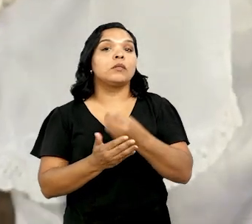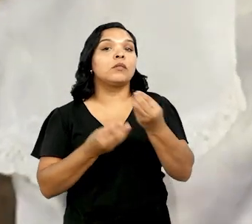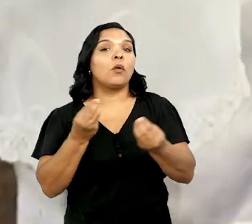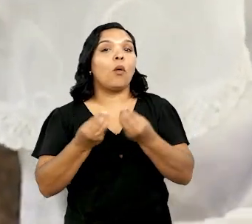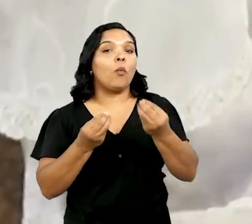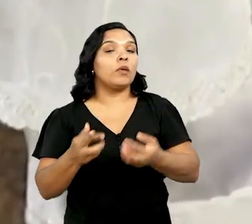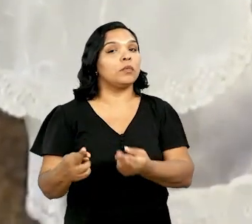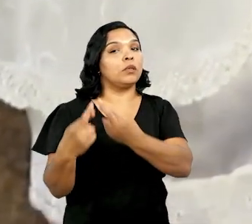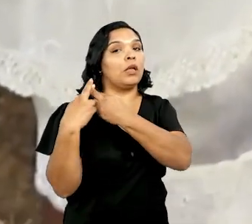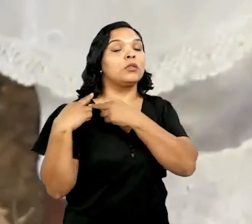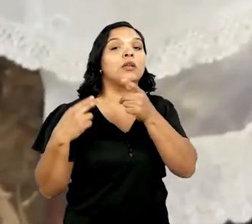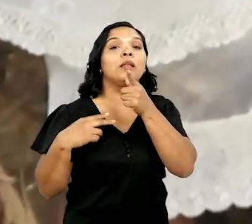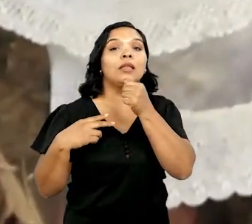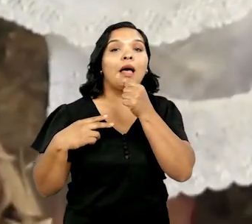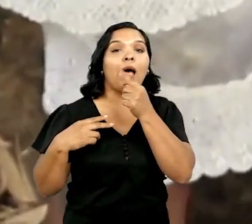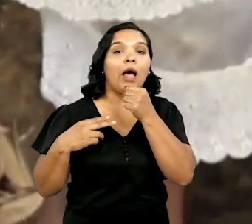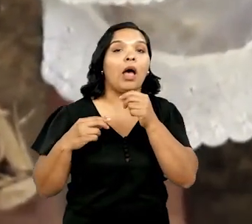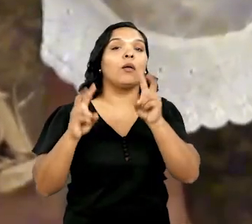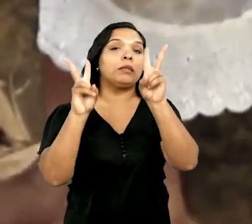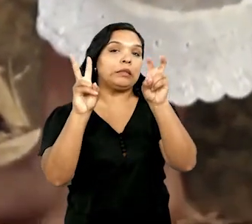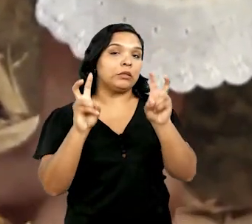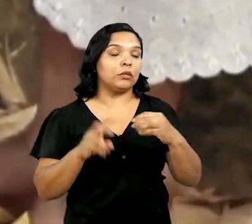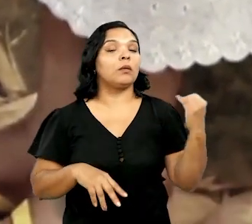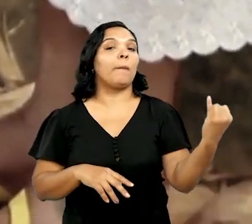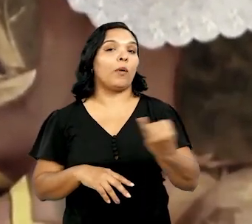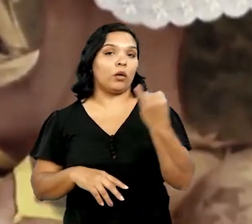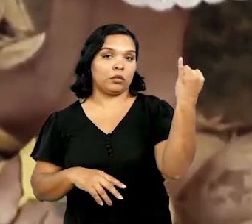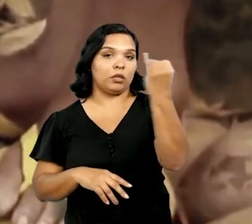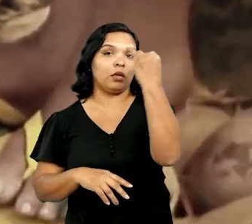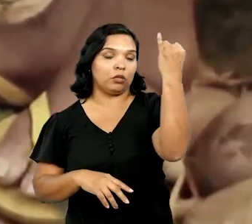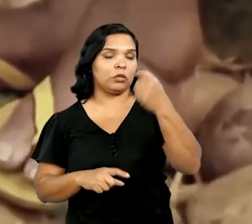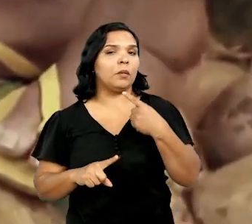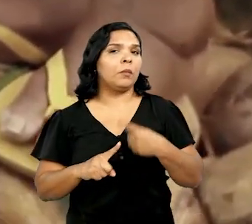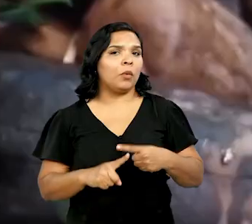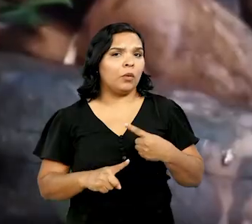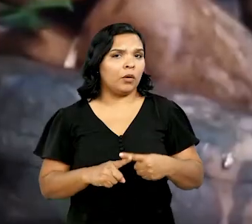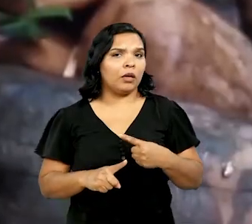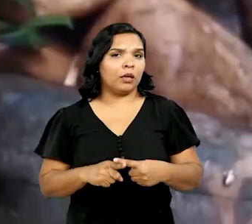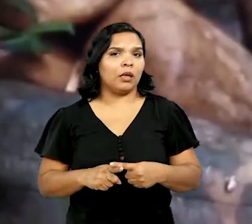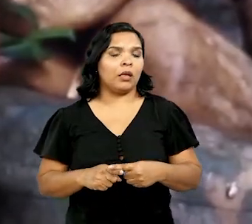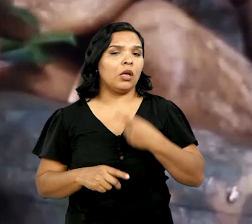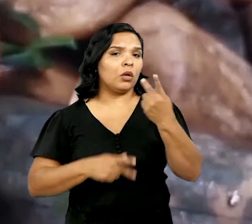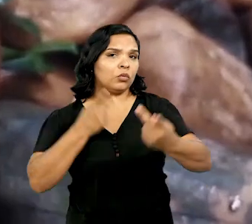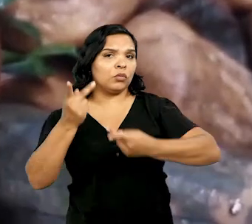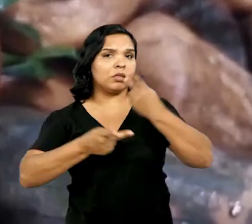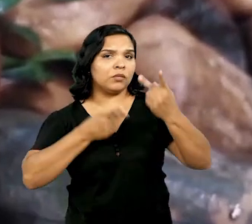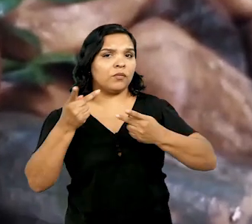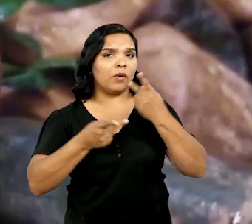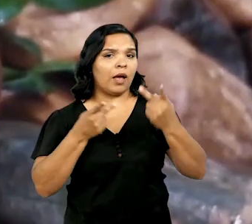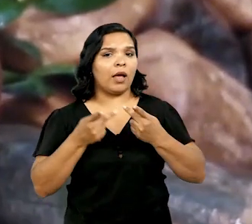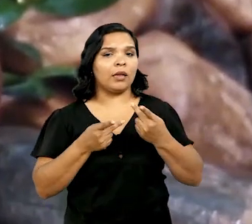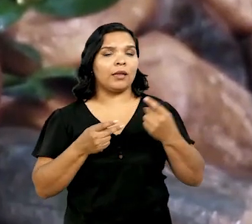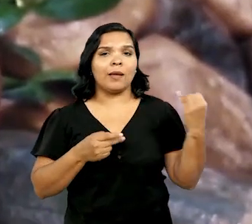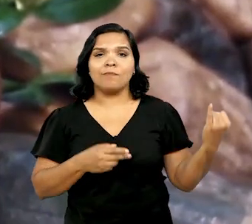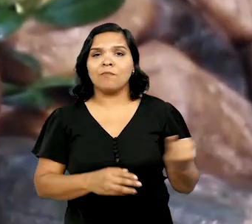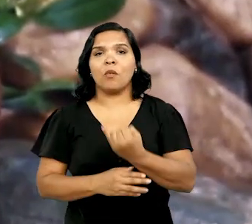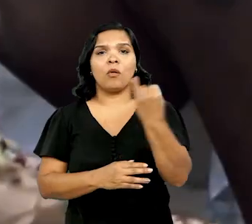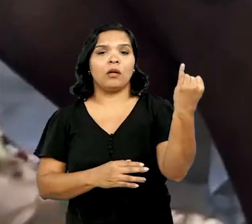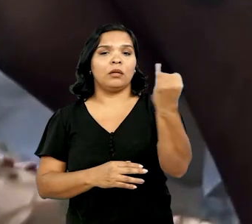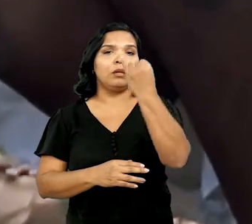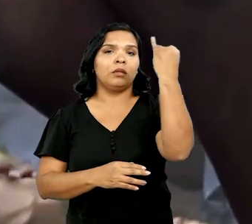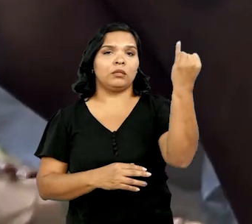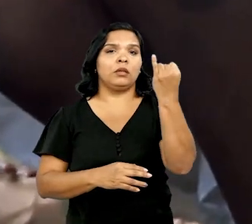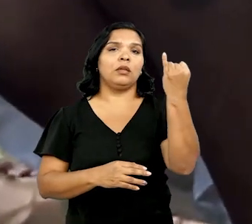com a água é outra questão que foi muito importante. Por quê? Porque nos fala de um elemento que é primordial para